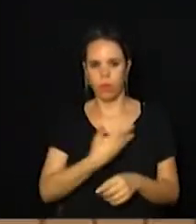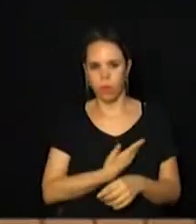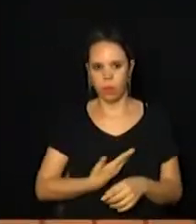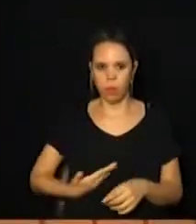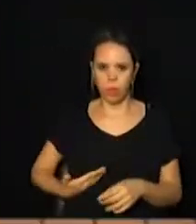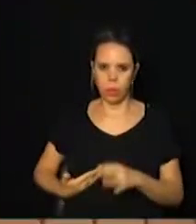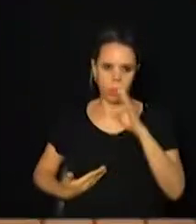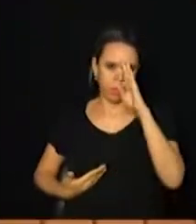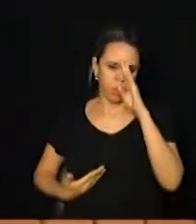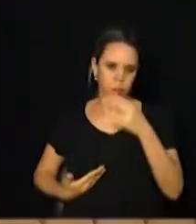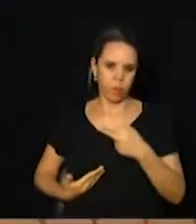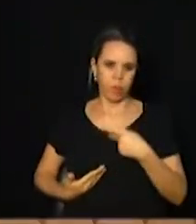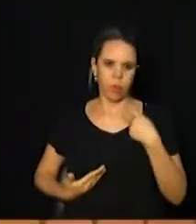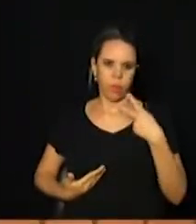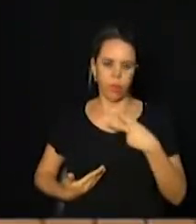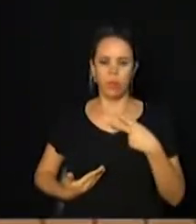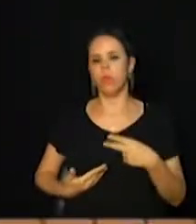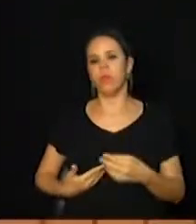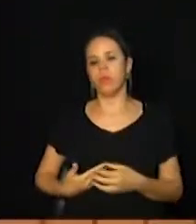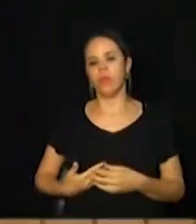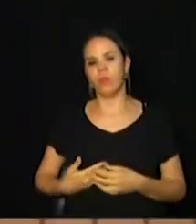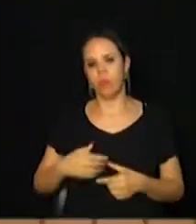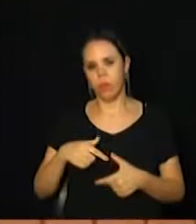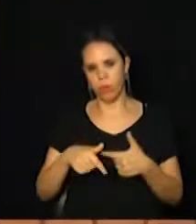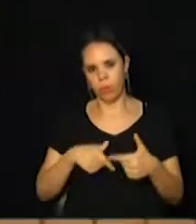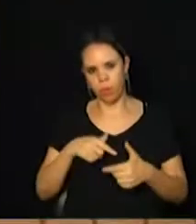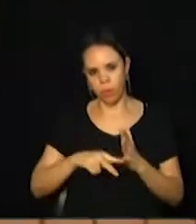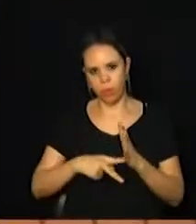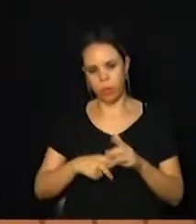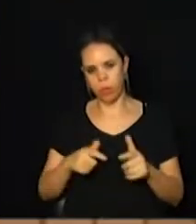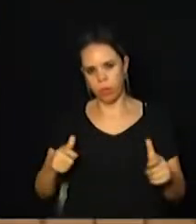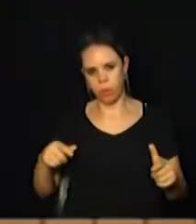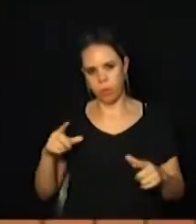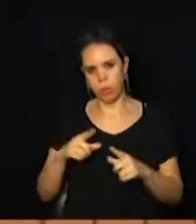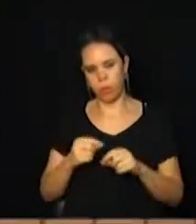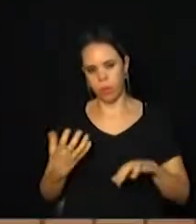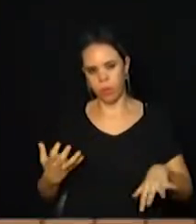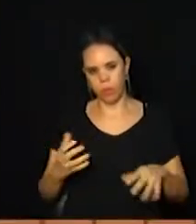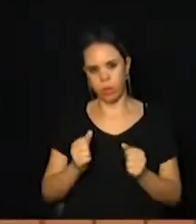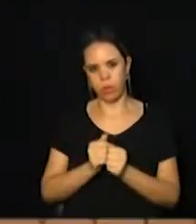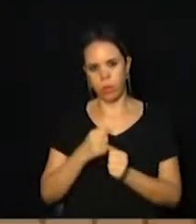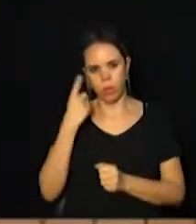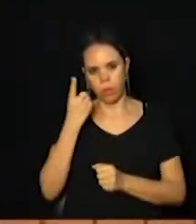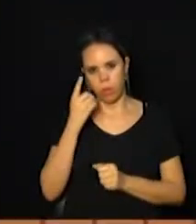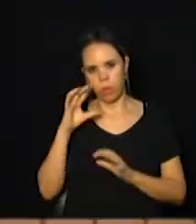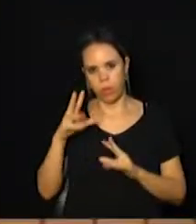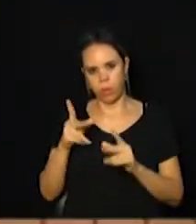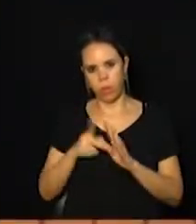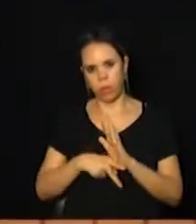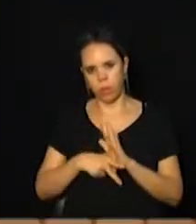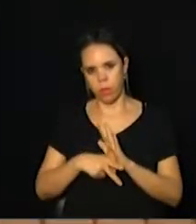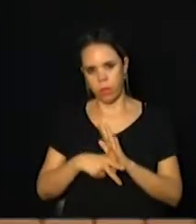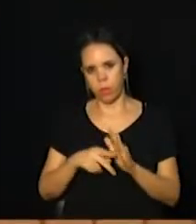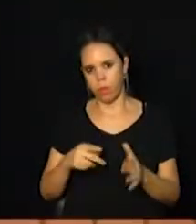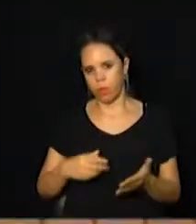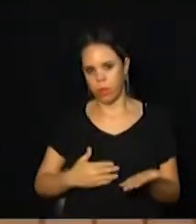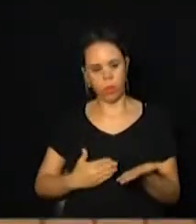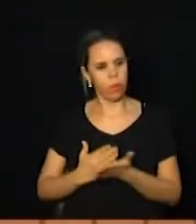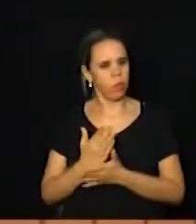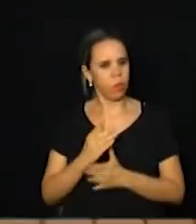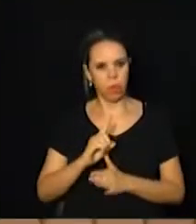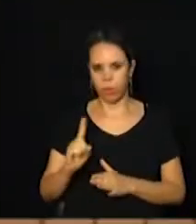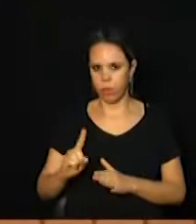pelo aumento do Companheiro também a raça que nem fez um grande trabalho em Brasília com o Zé tá todo mundo que esse projeto não passa